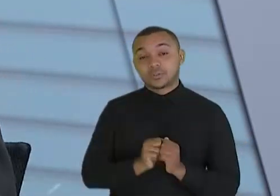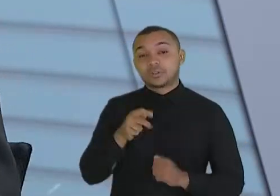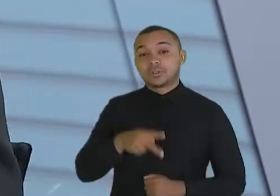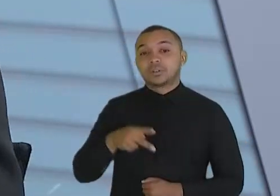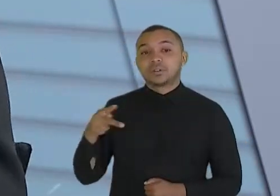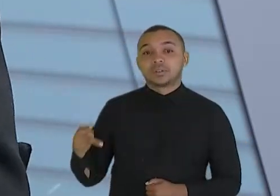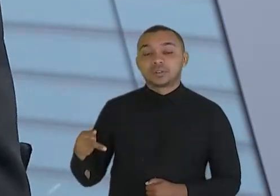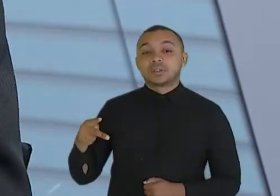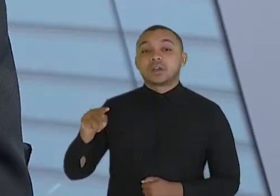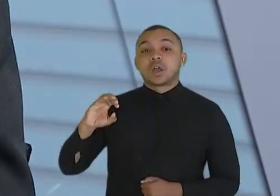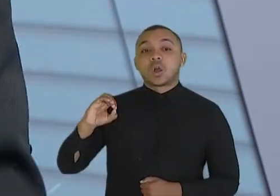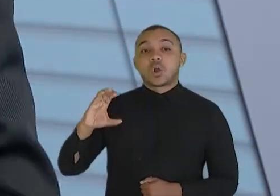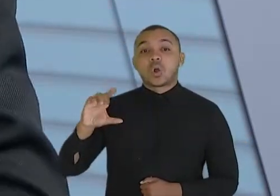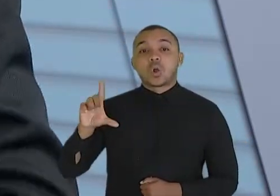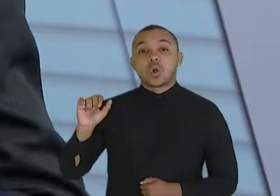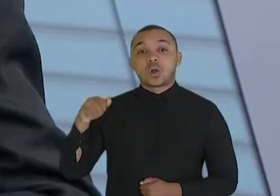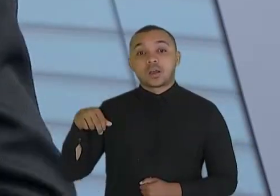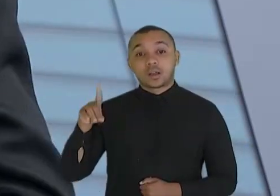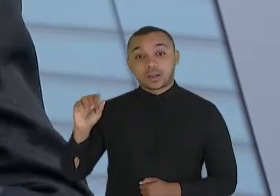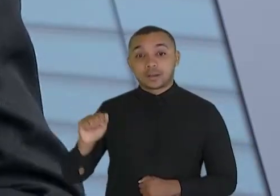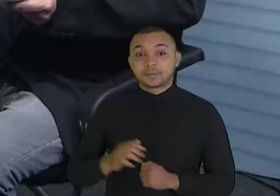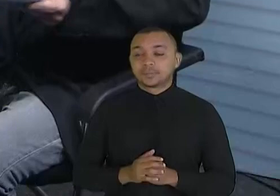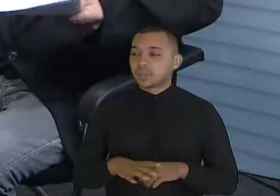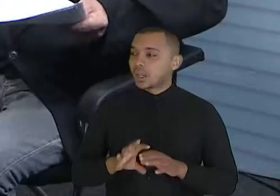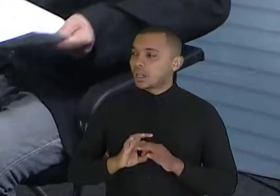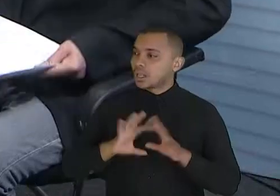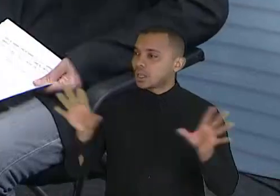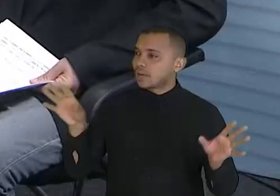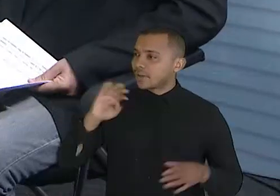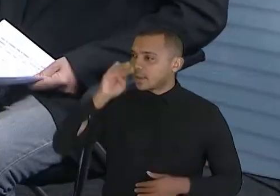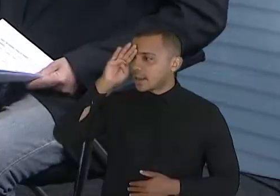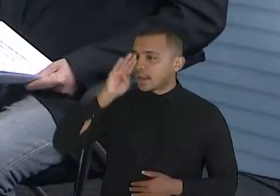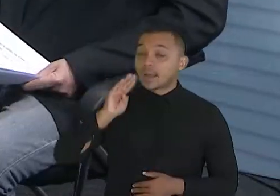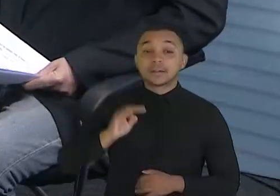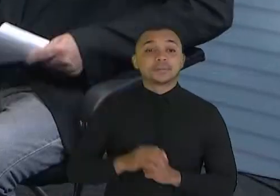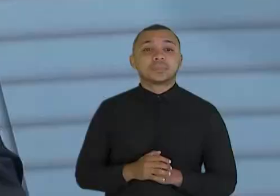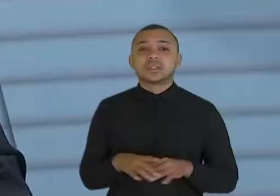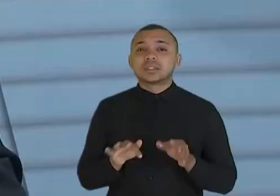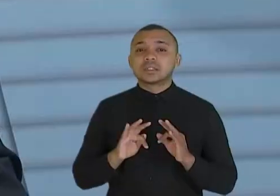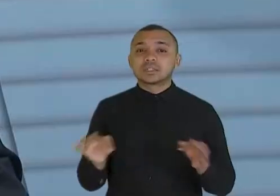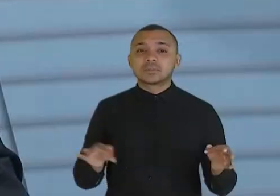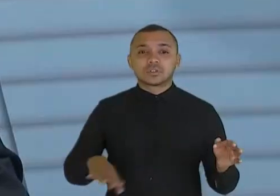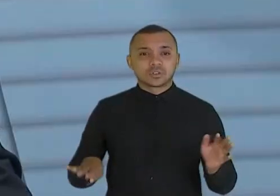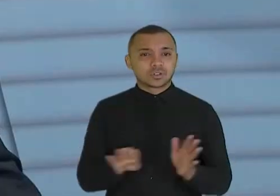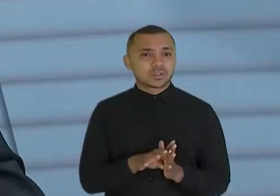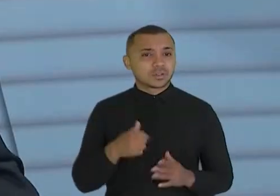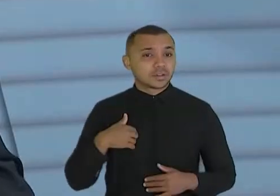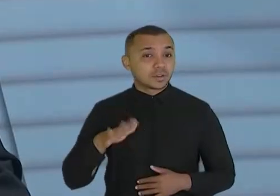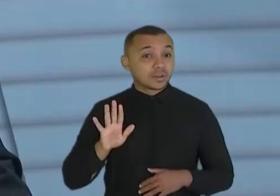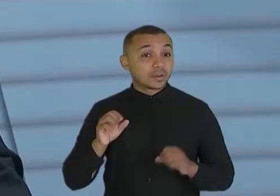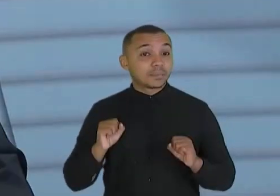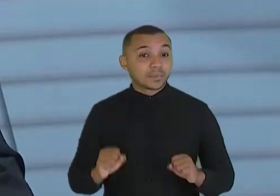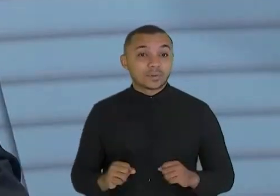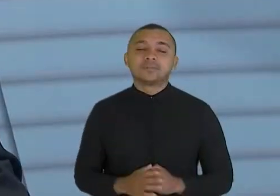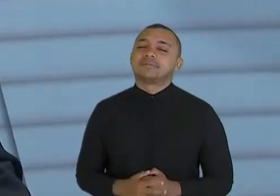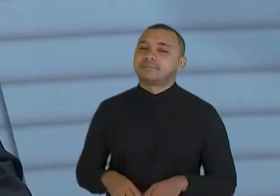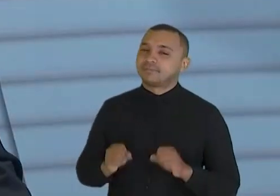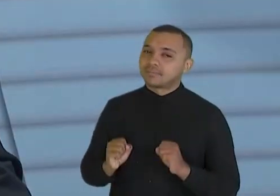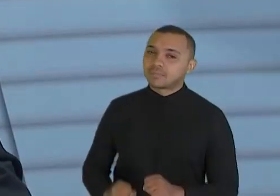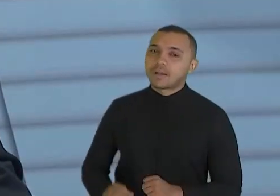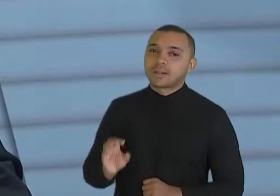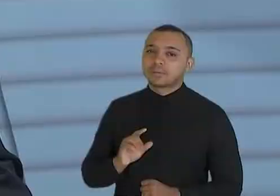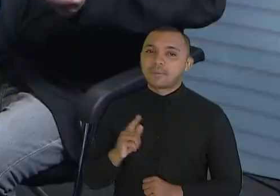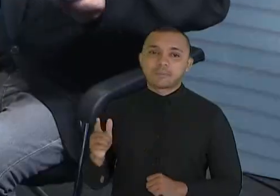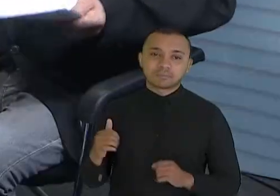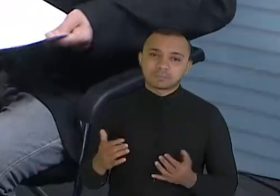Marcos Maurício Holanda. É aberto, é de graça, é qualquer pessoa é pode aberto, ir. É só chegar. Eu posso ir, posso pode, claro, é uma honra. Para assistir